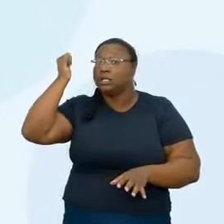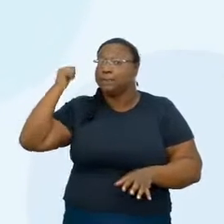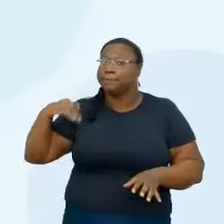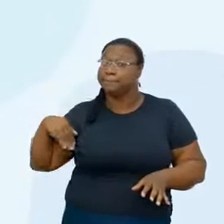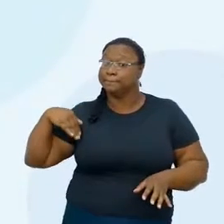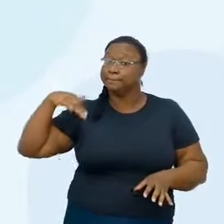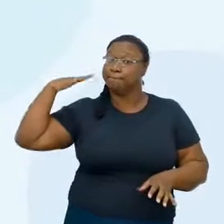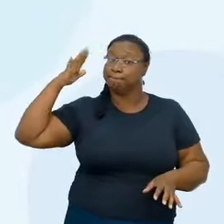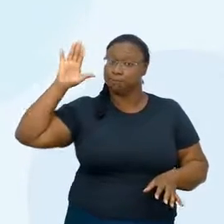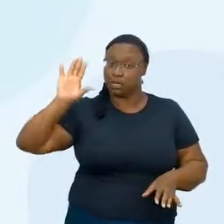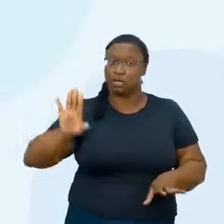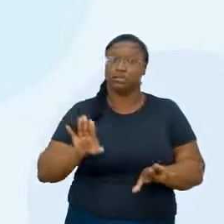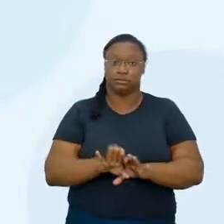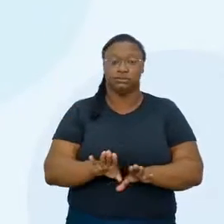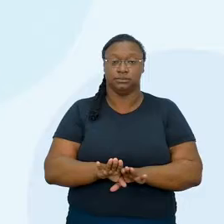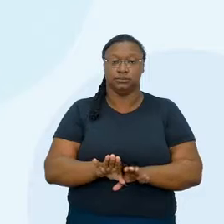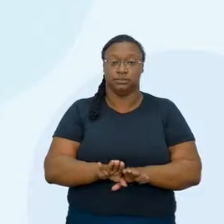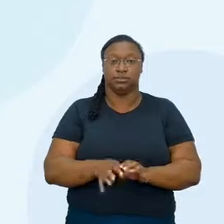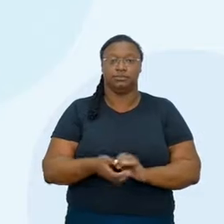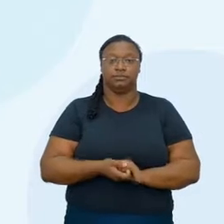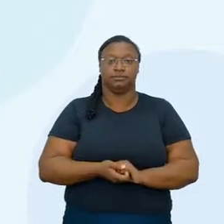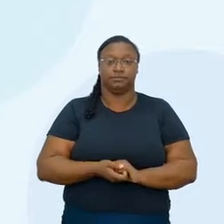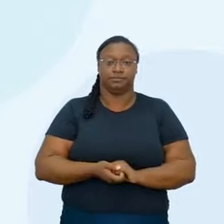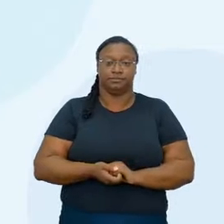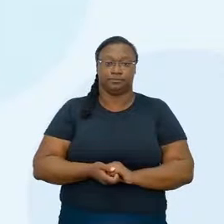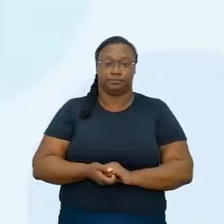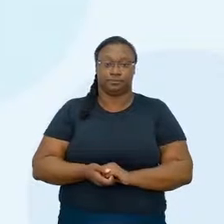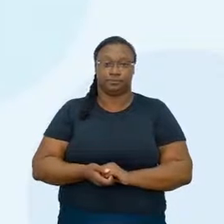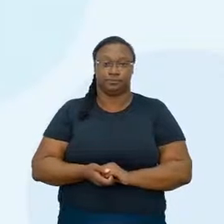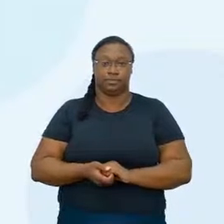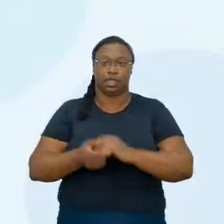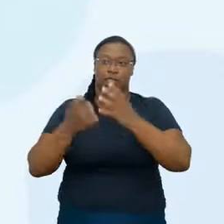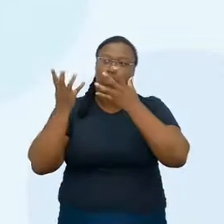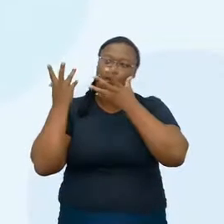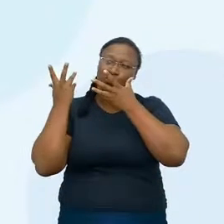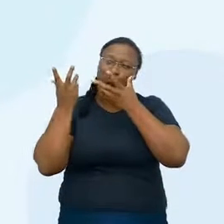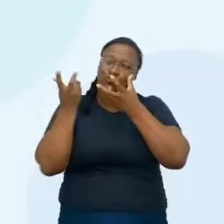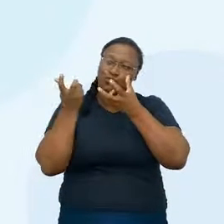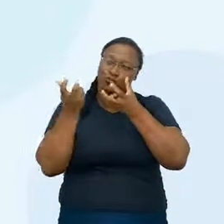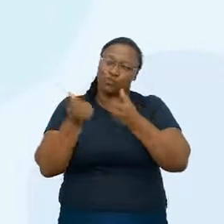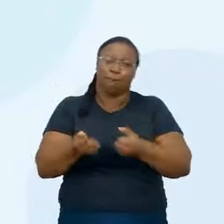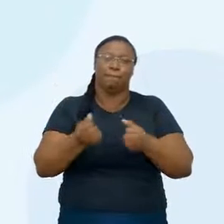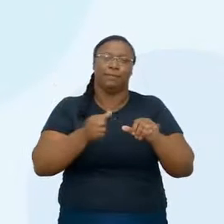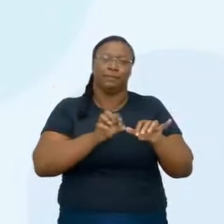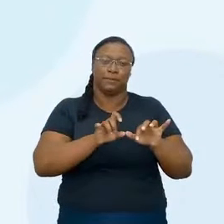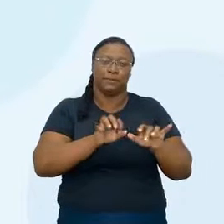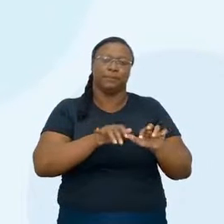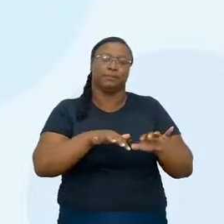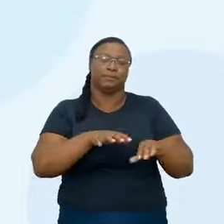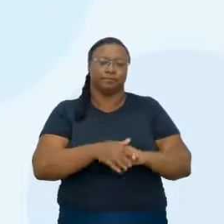aí para tirar, né, da onde a gente tira a formação, né, os